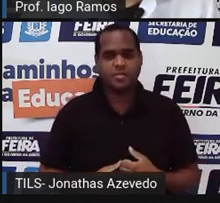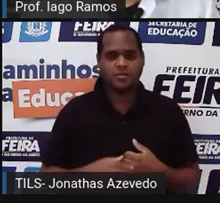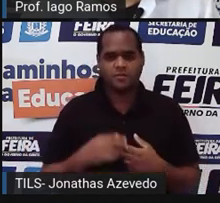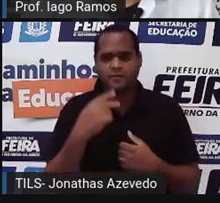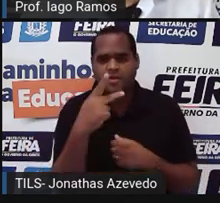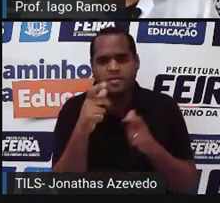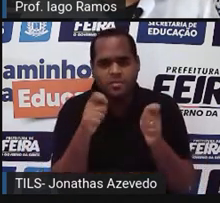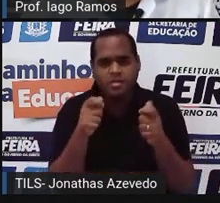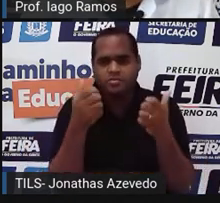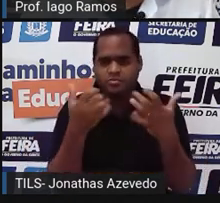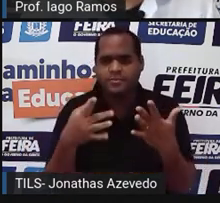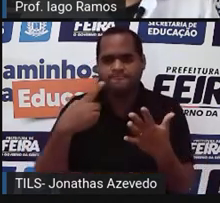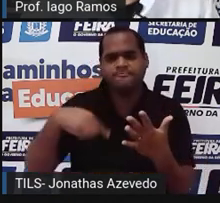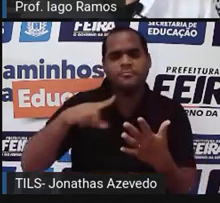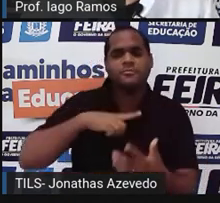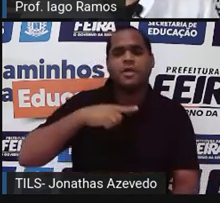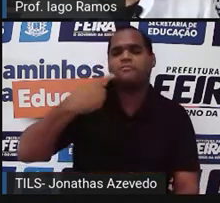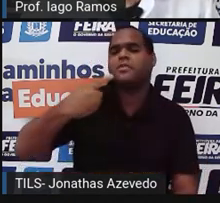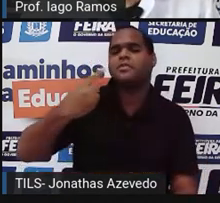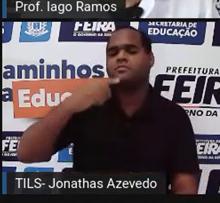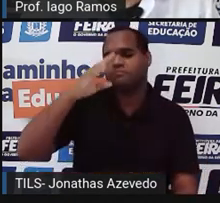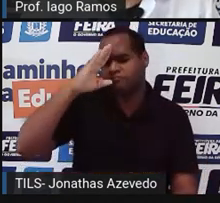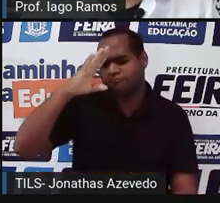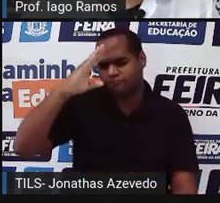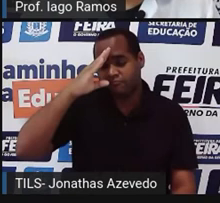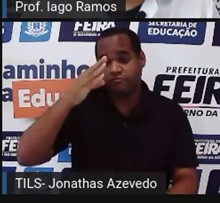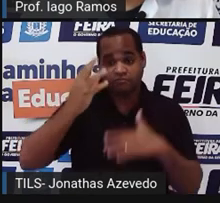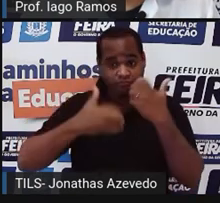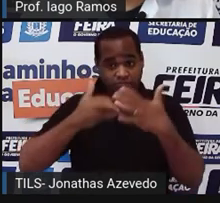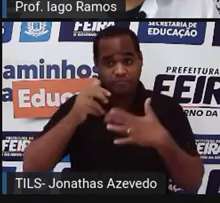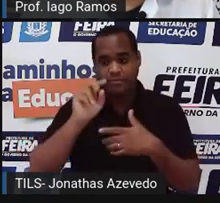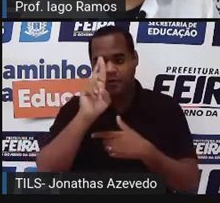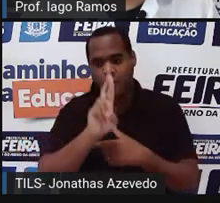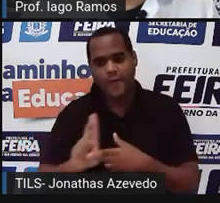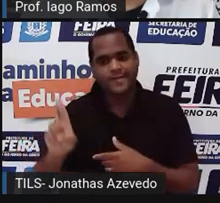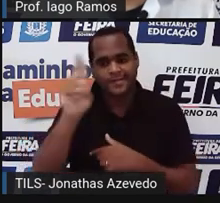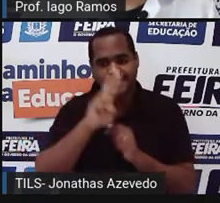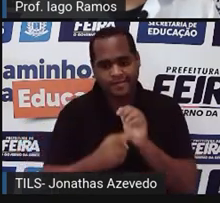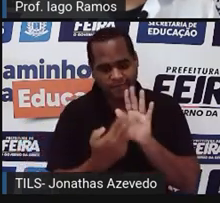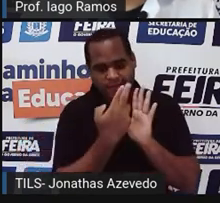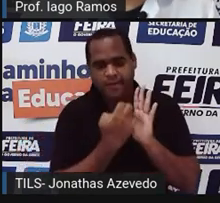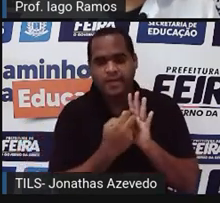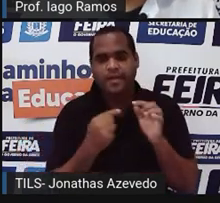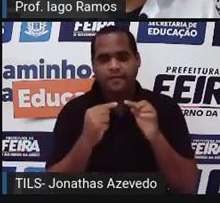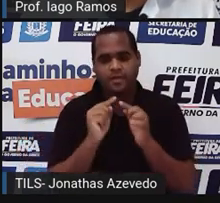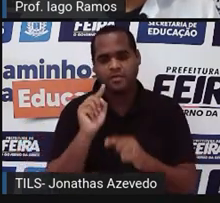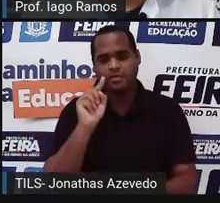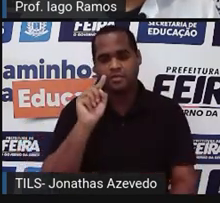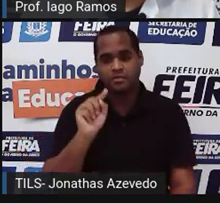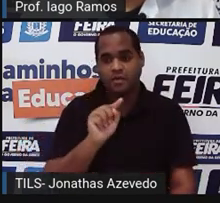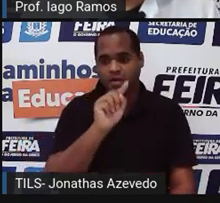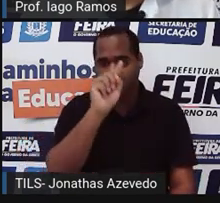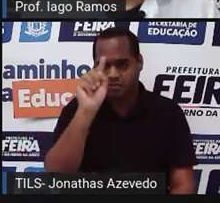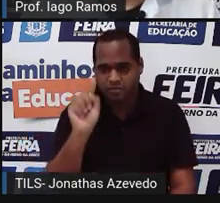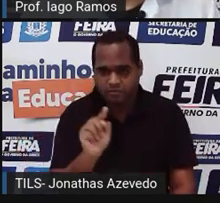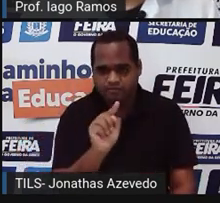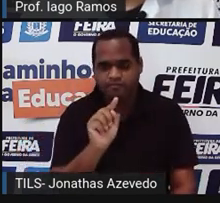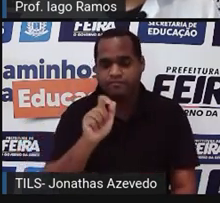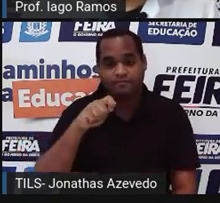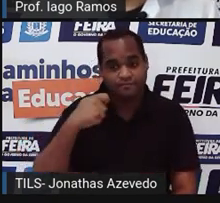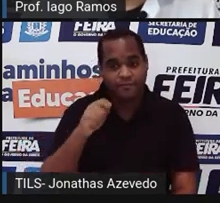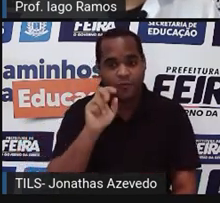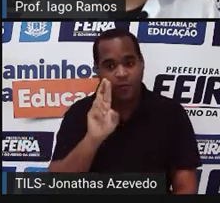a gente vai primeiro pensar na rotação dessa figura no sentido horário, tá? Que